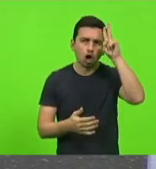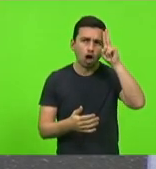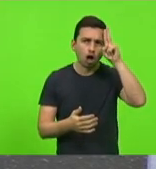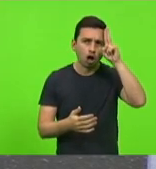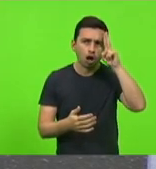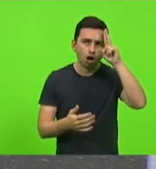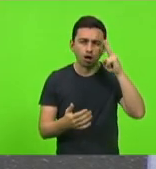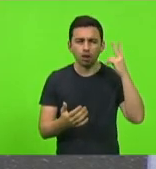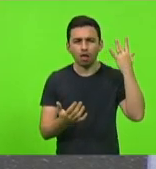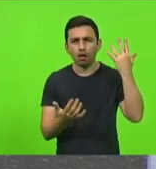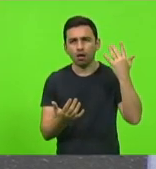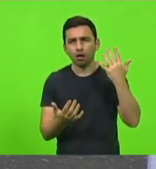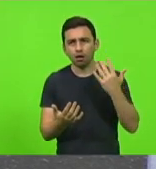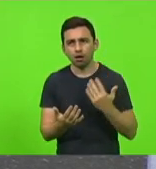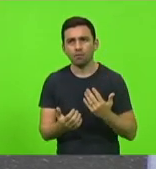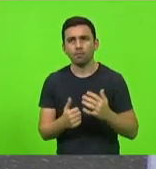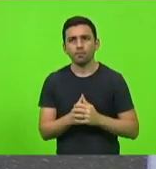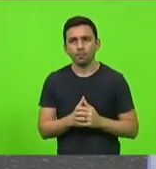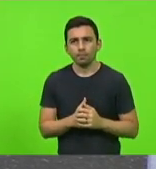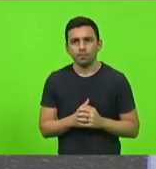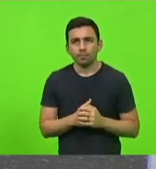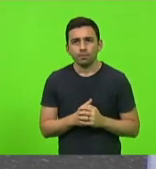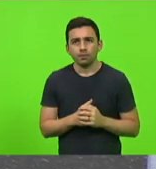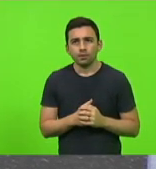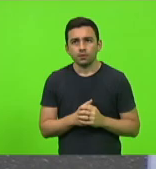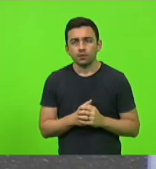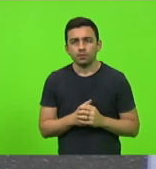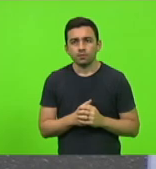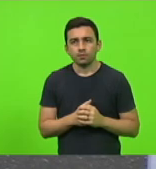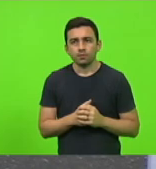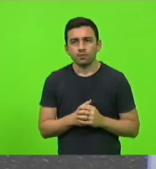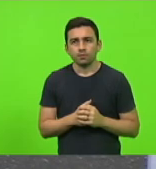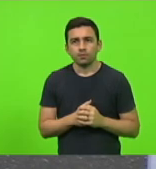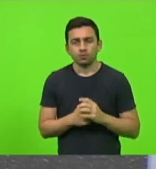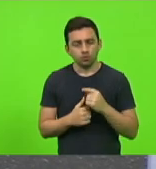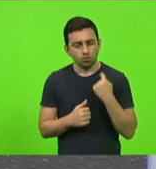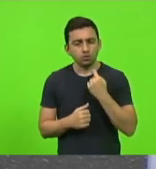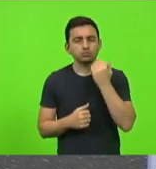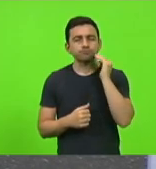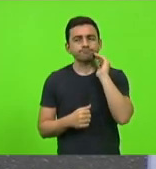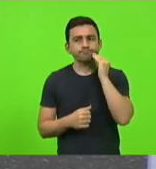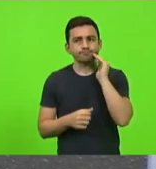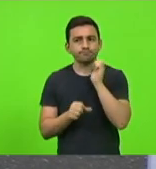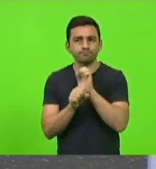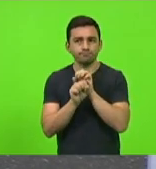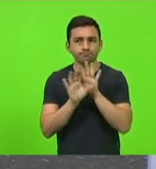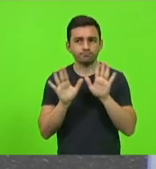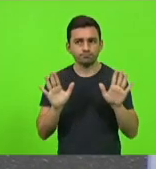justiça histórica, e no nosso entendimento,